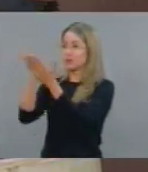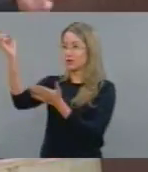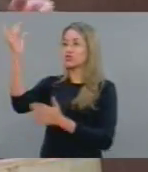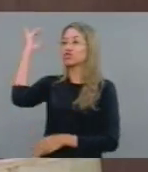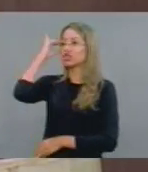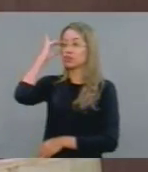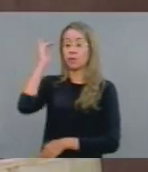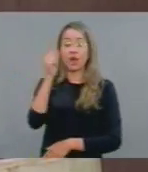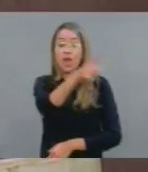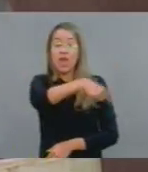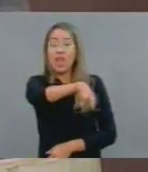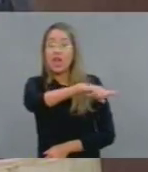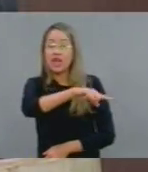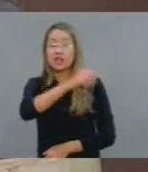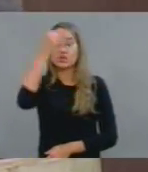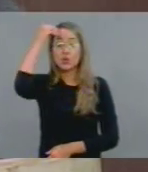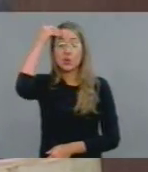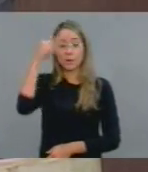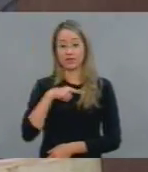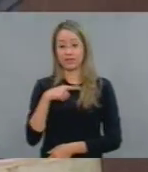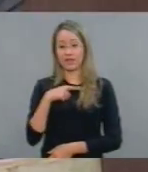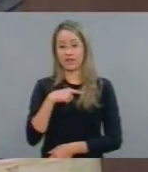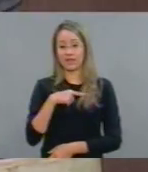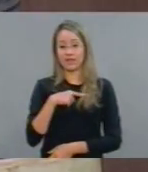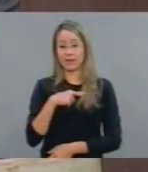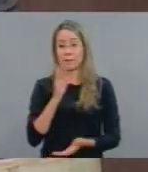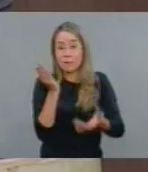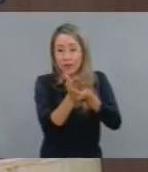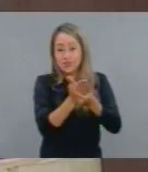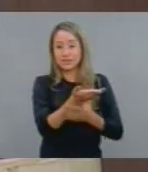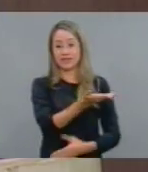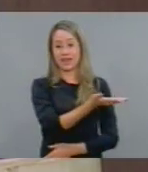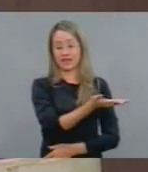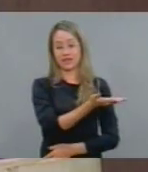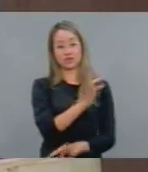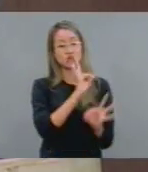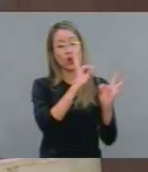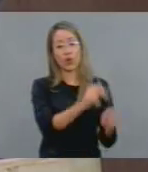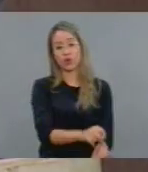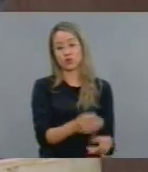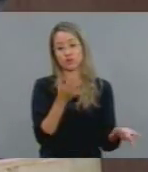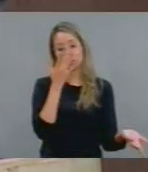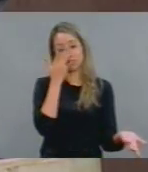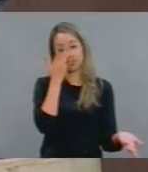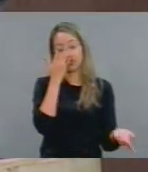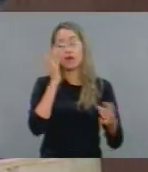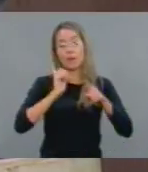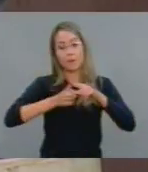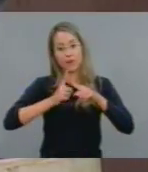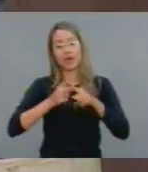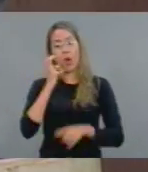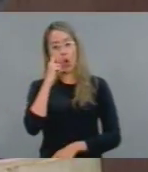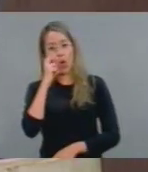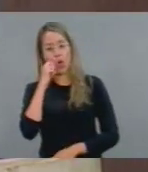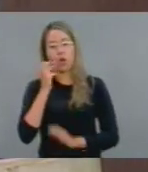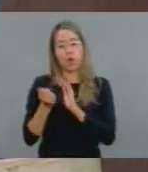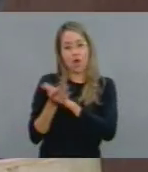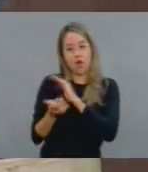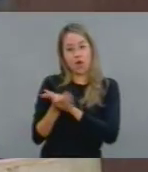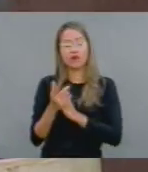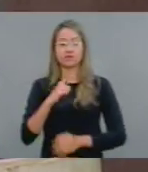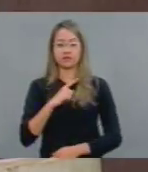por diferentes formas de financiamento eleitoral irregular, recebimento de propinas.